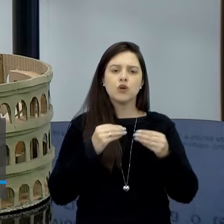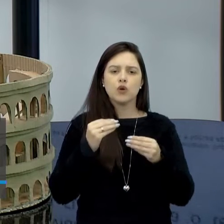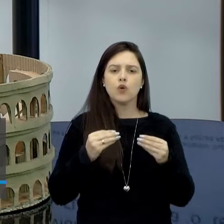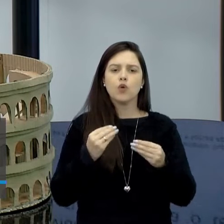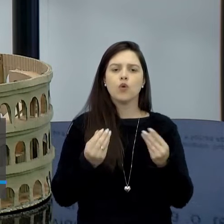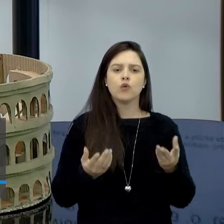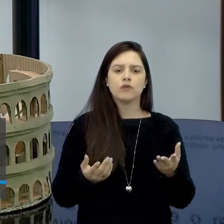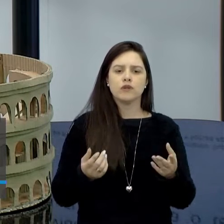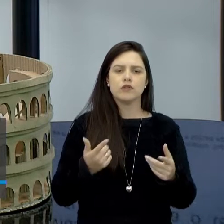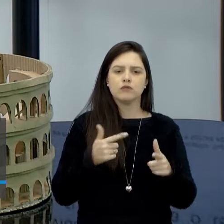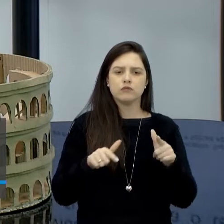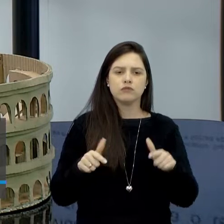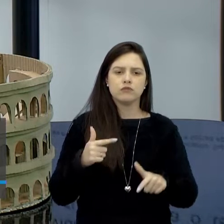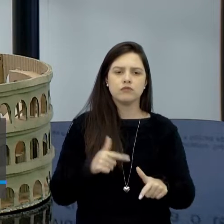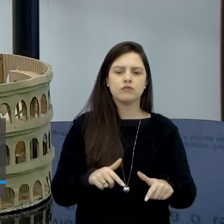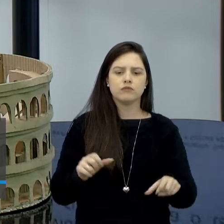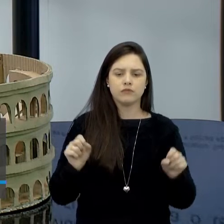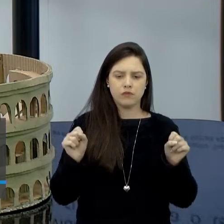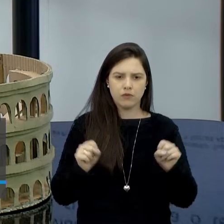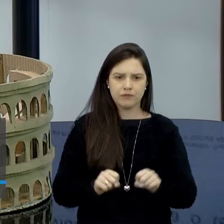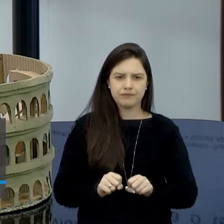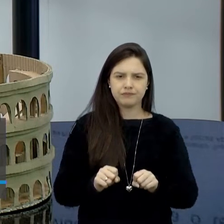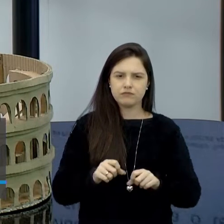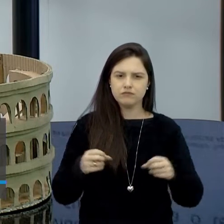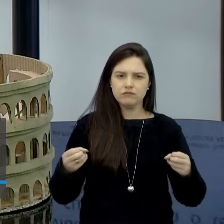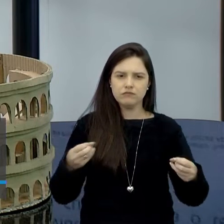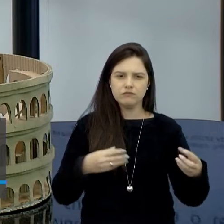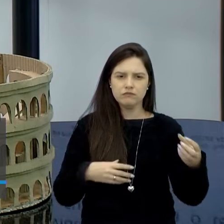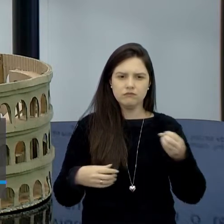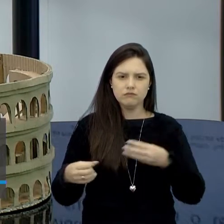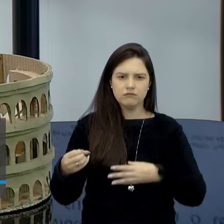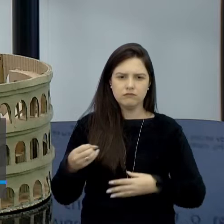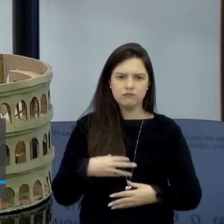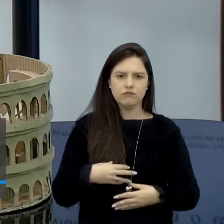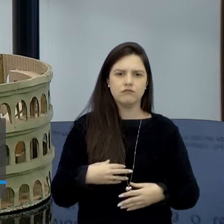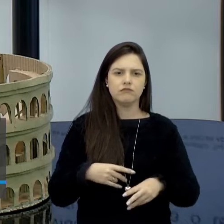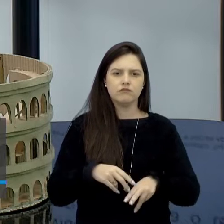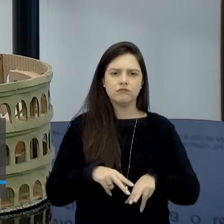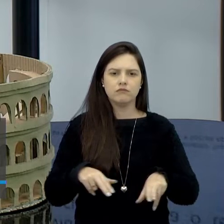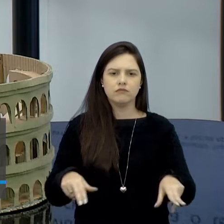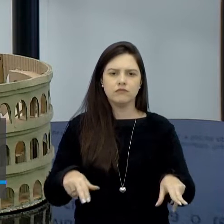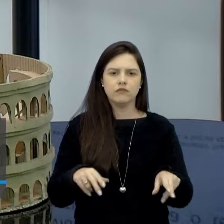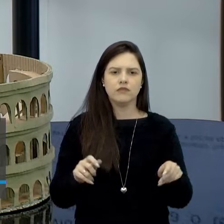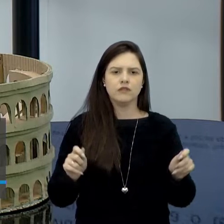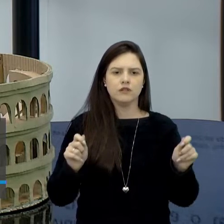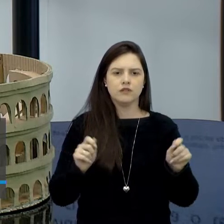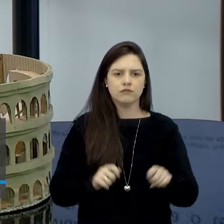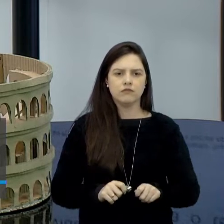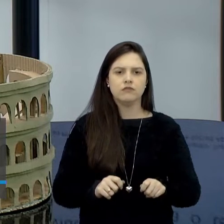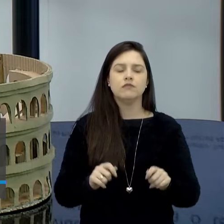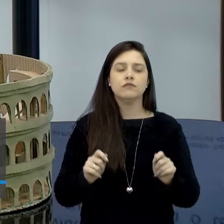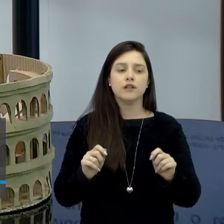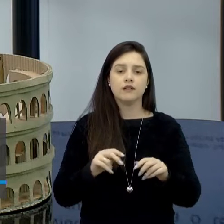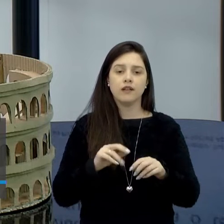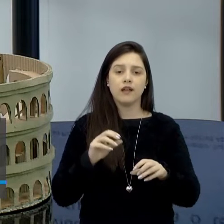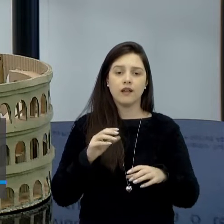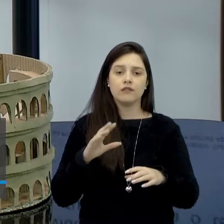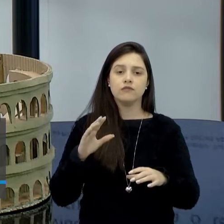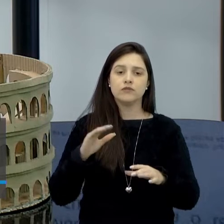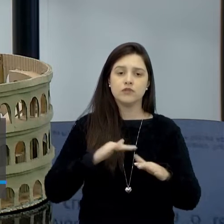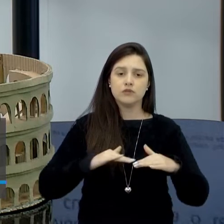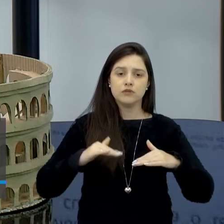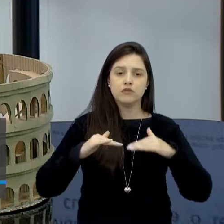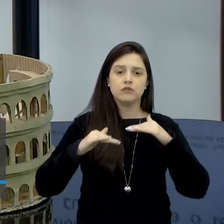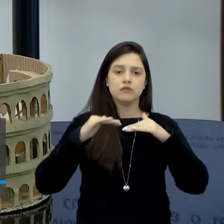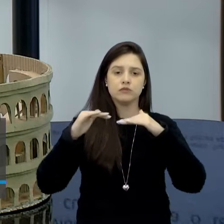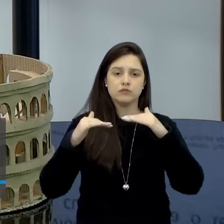respeito a toda a evolução da humanidade. Principalmente aqui de Kukulcán, fala muito da América, né, no desenvolvimento, como eram